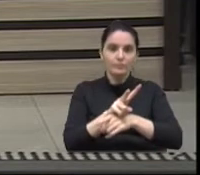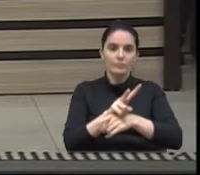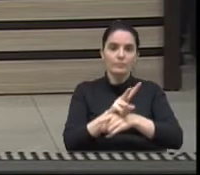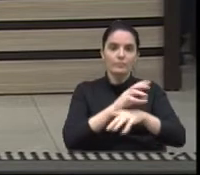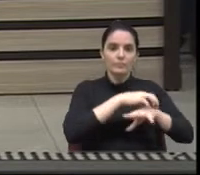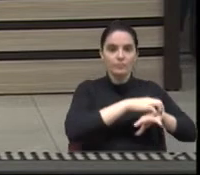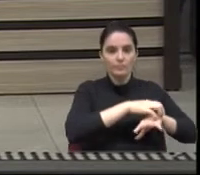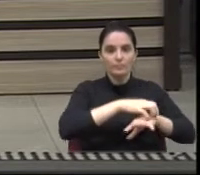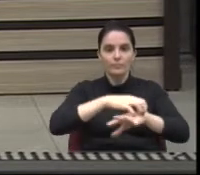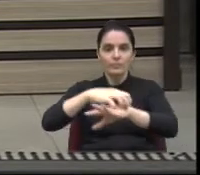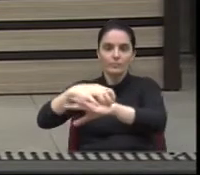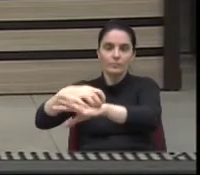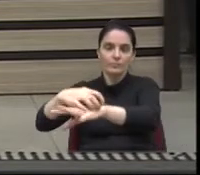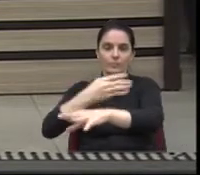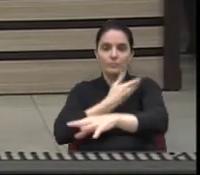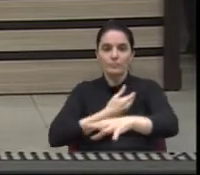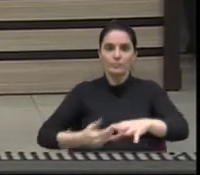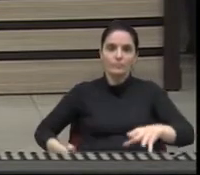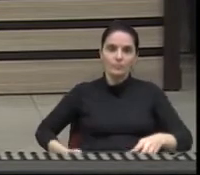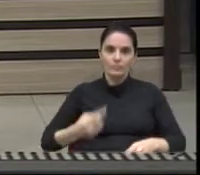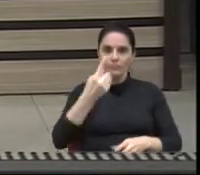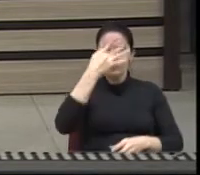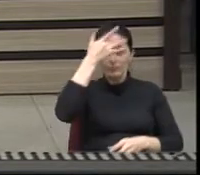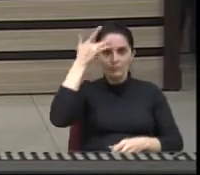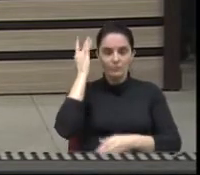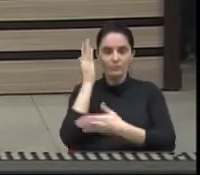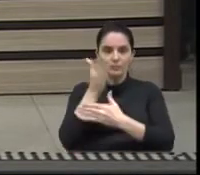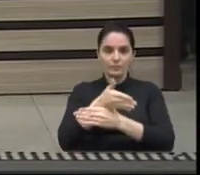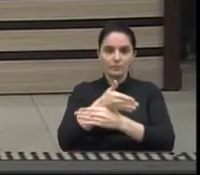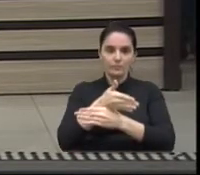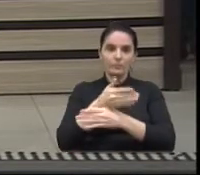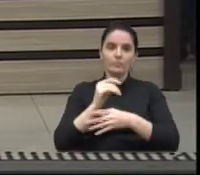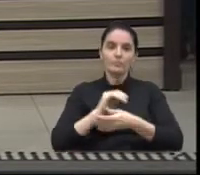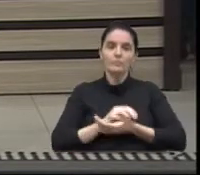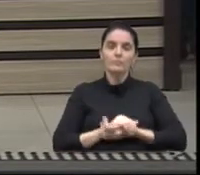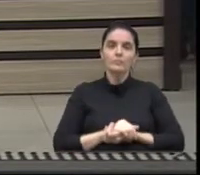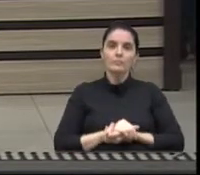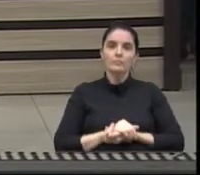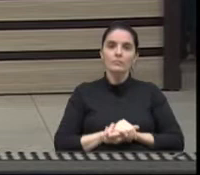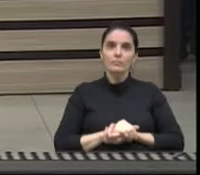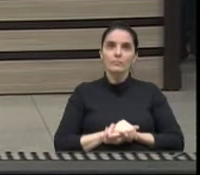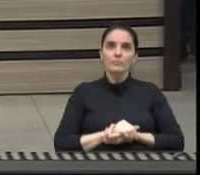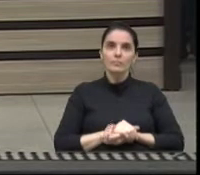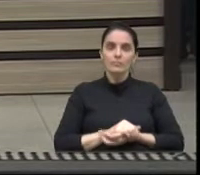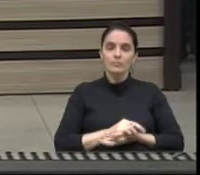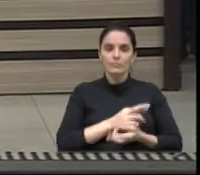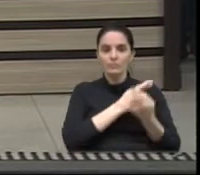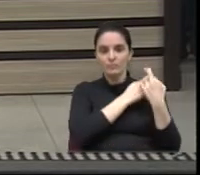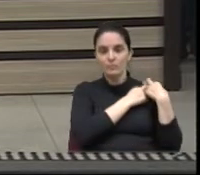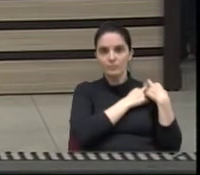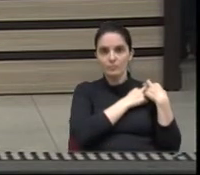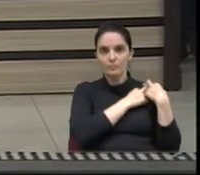a fiscalização no transporte público por táxi e da outras providências. Vereador